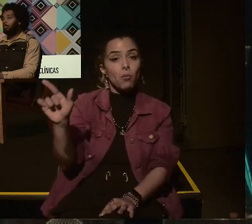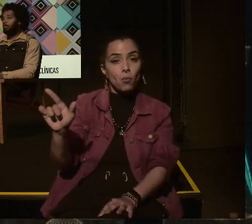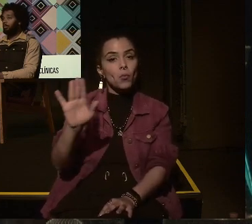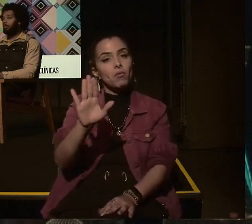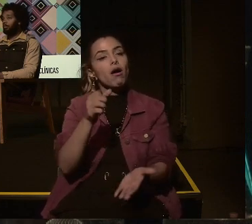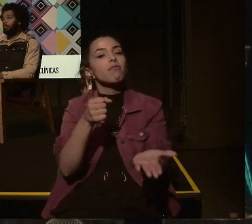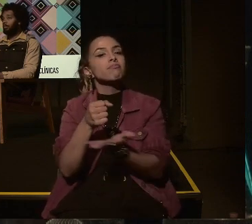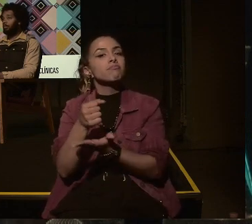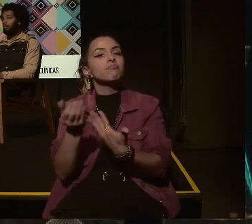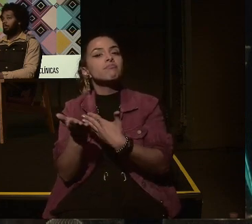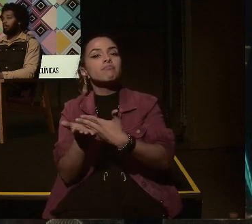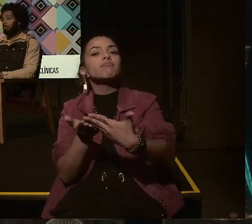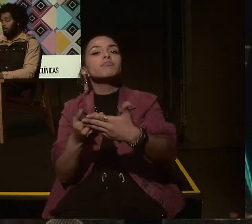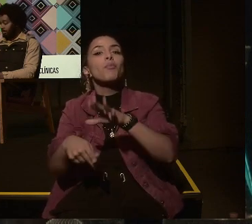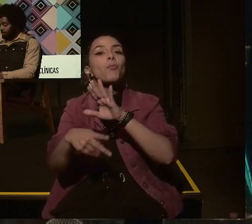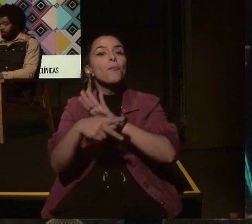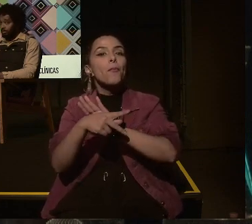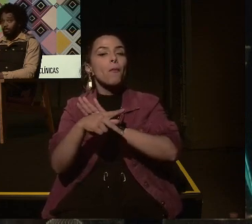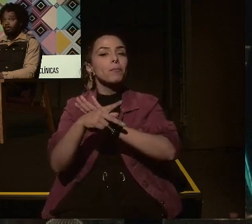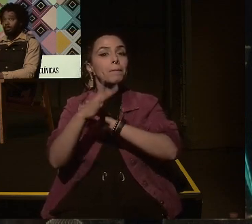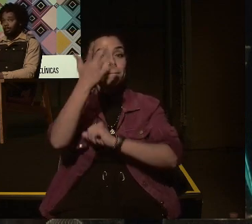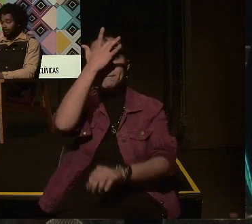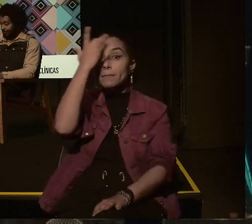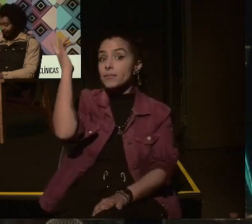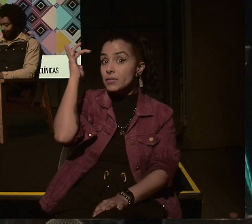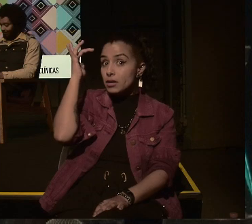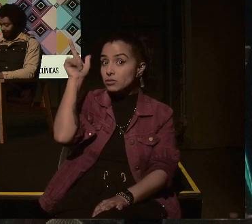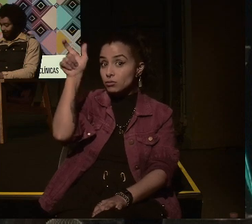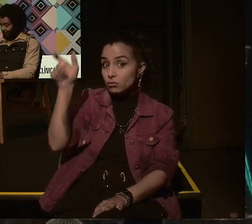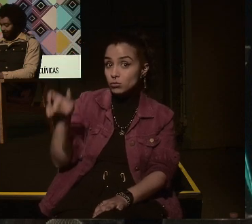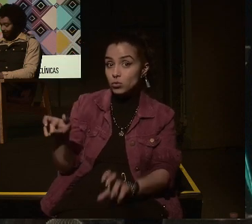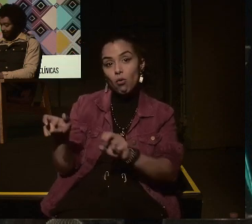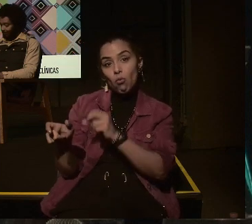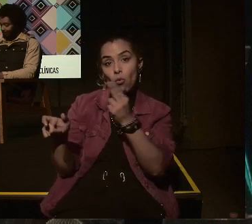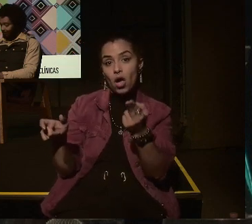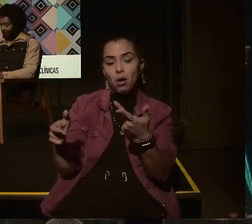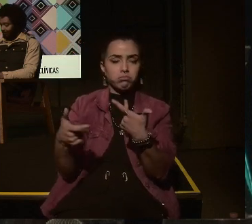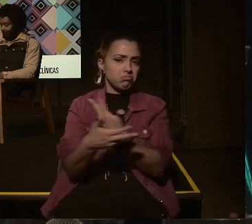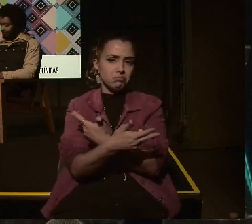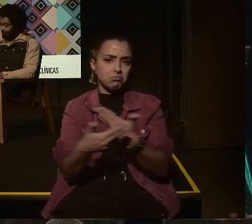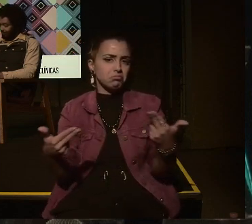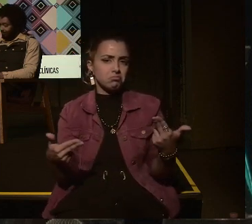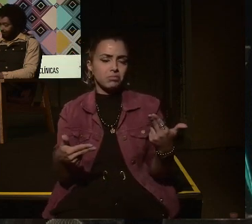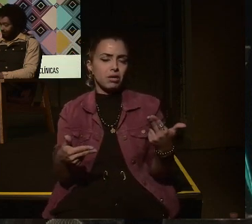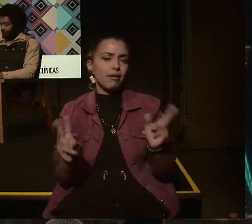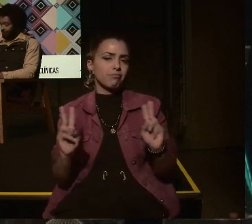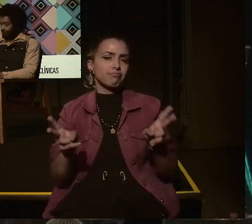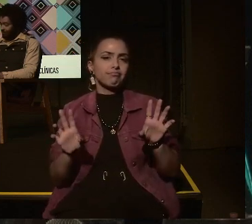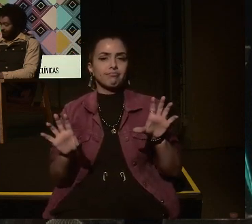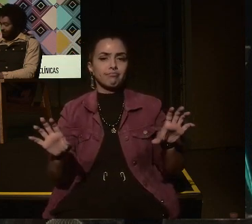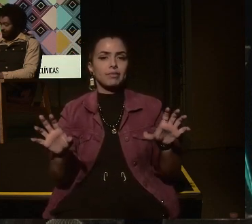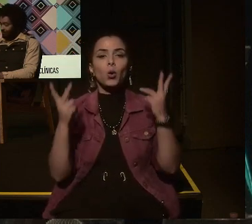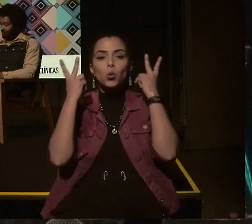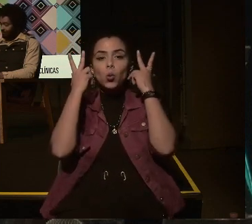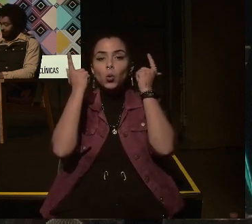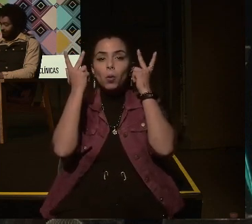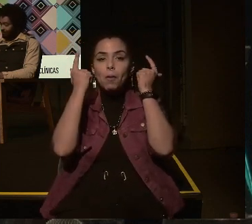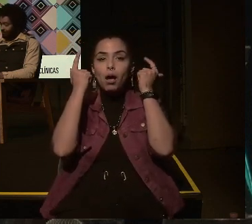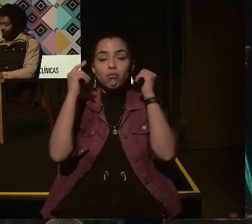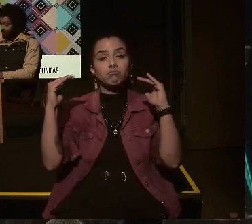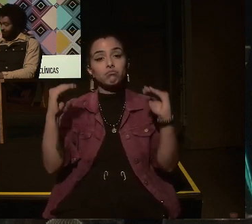partir de um alguém ou de algo que se entende como normal, como superior, como